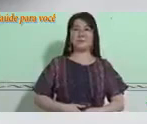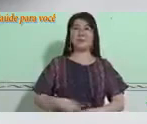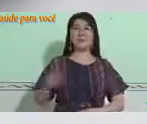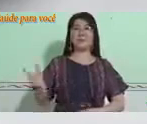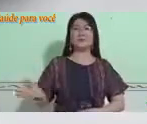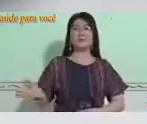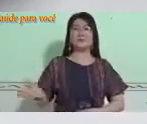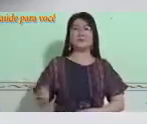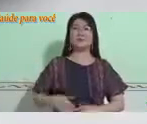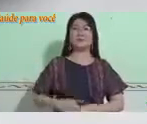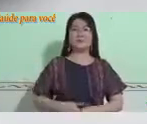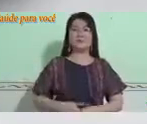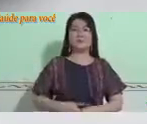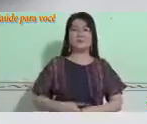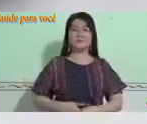cardíacas.